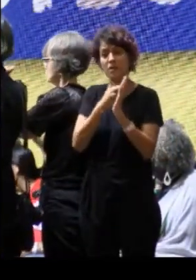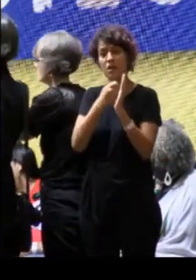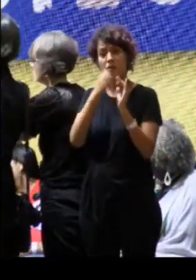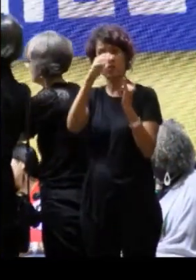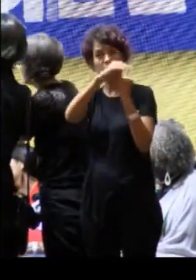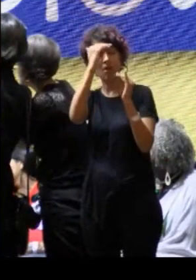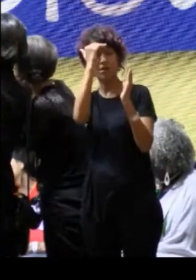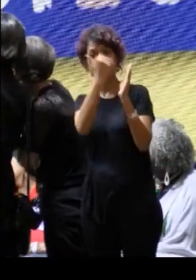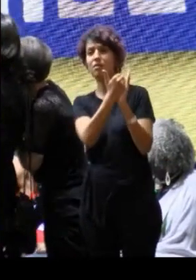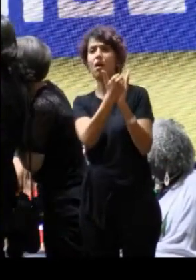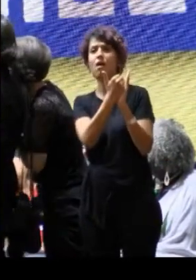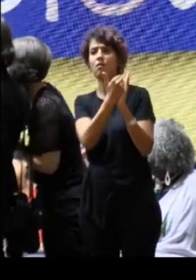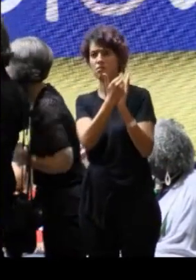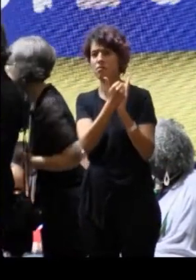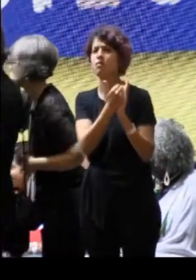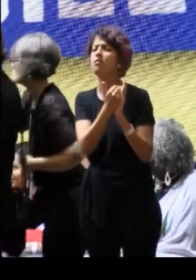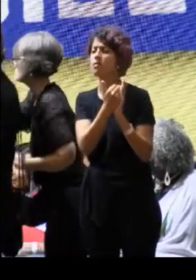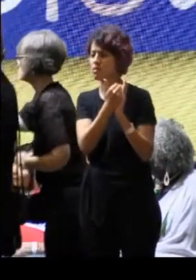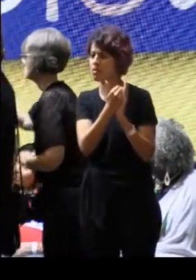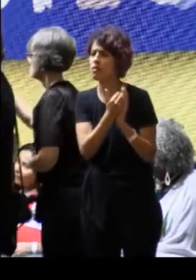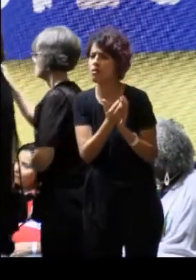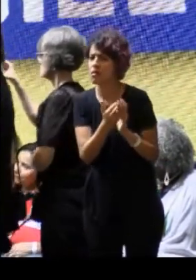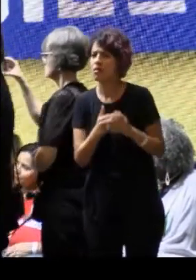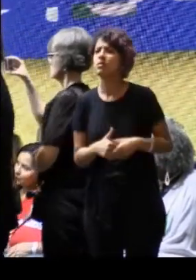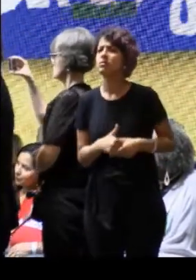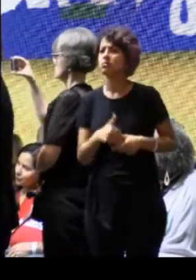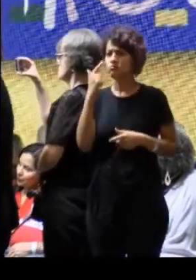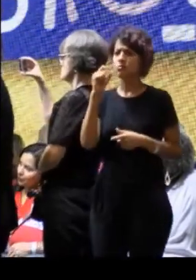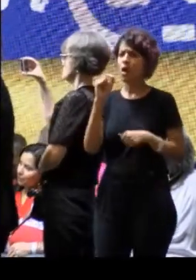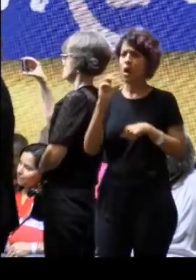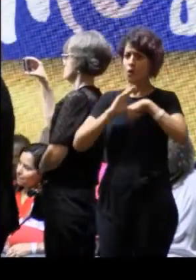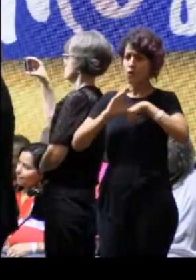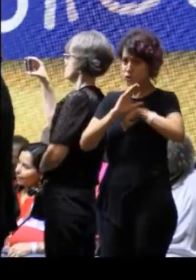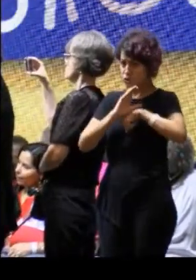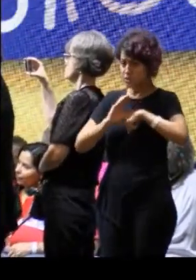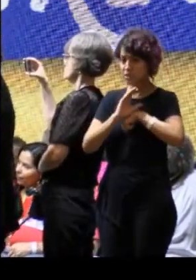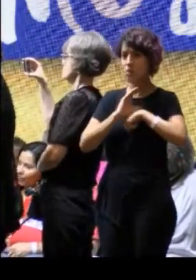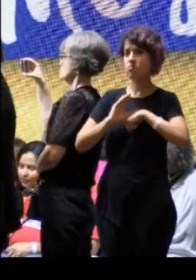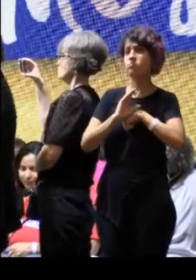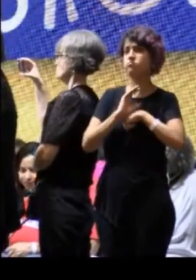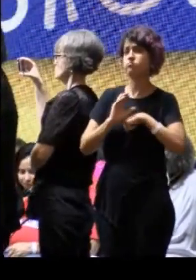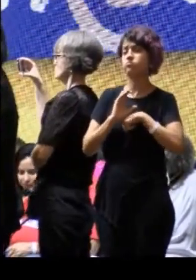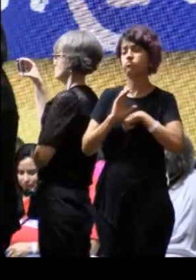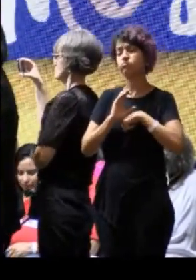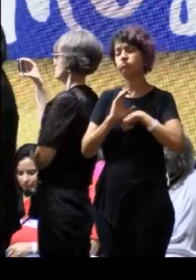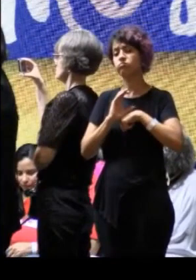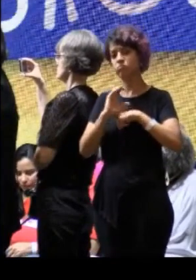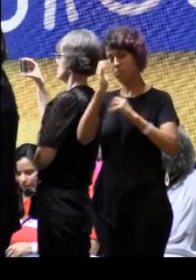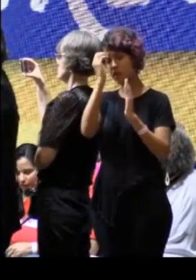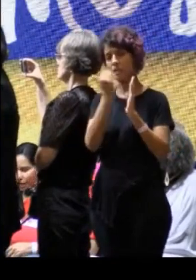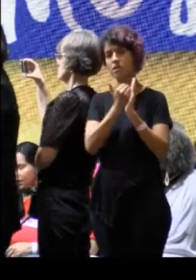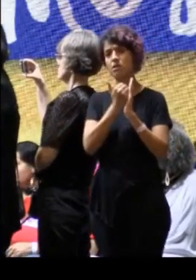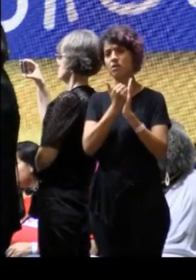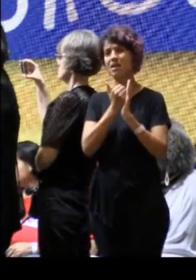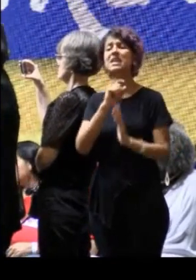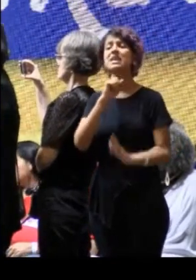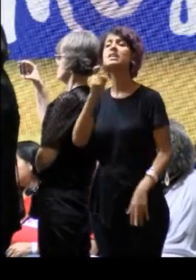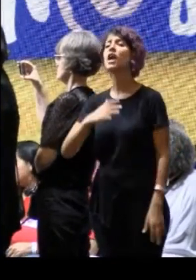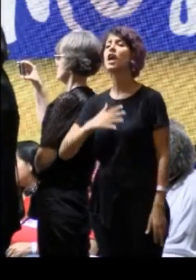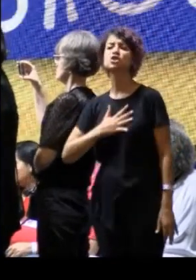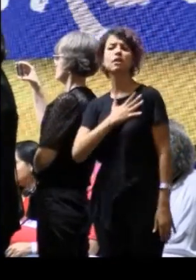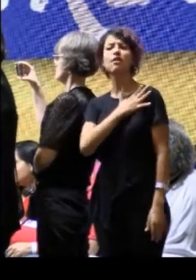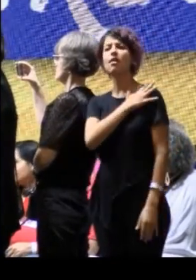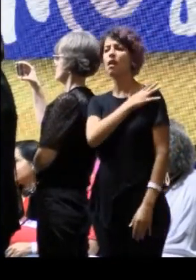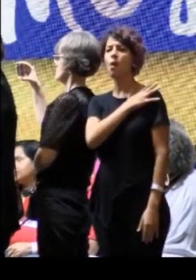cumprindo estritamente o papel que a Constituição lhes reserva. Nenhum general